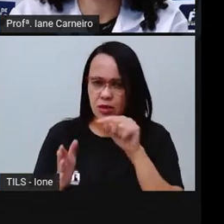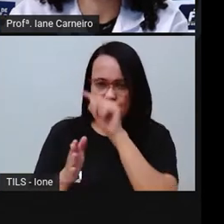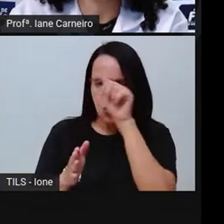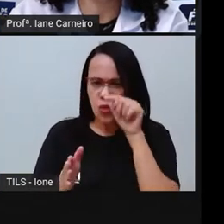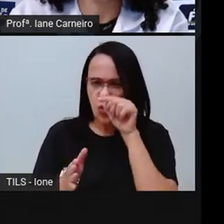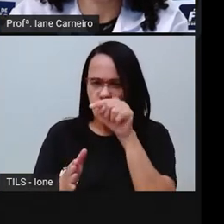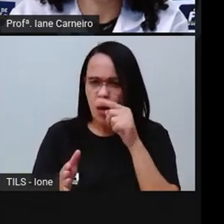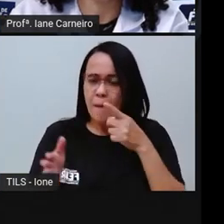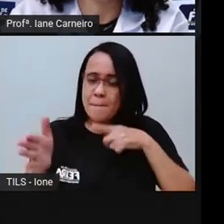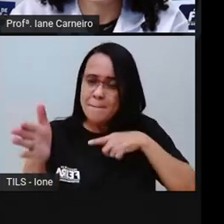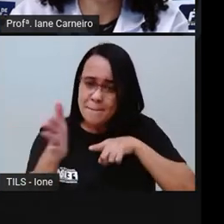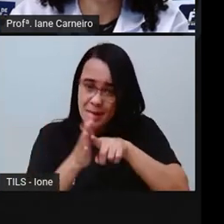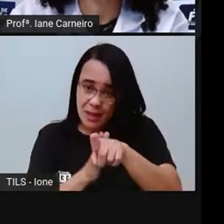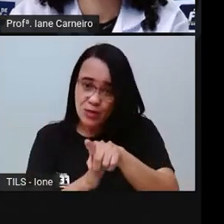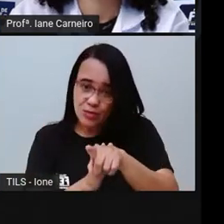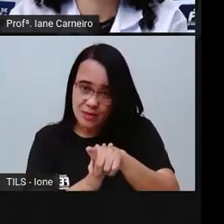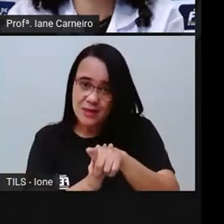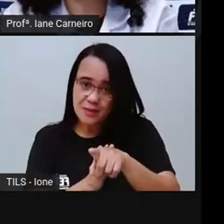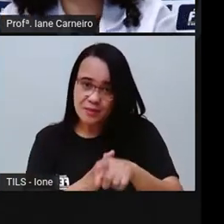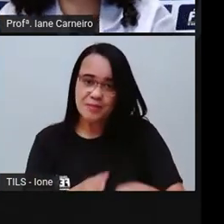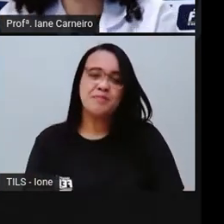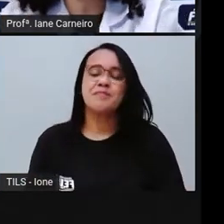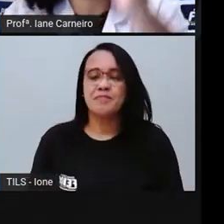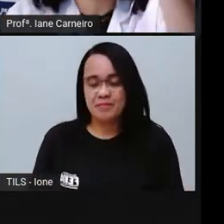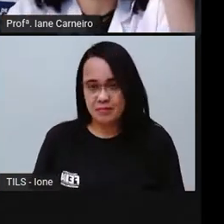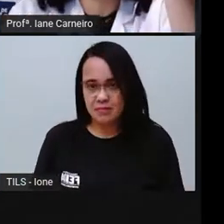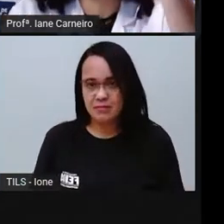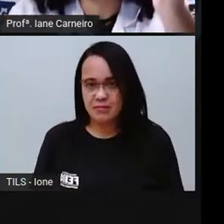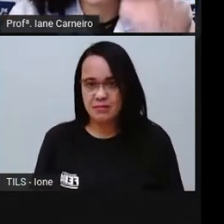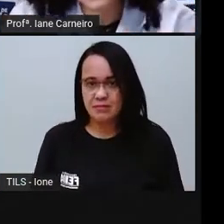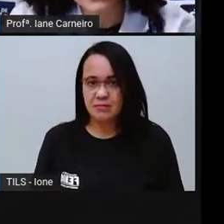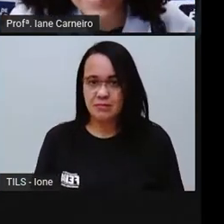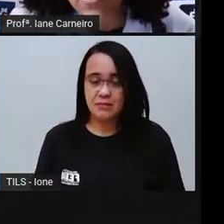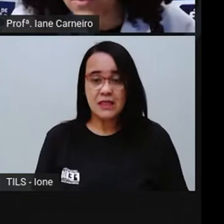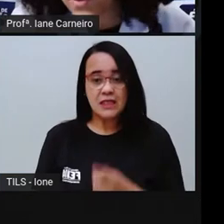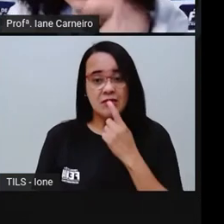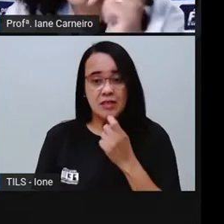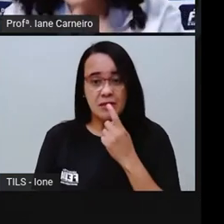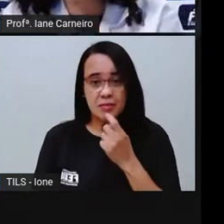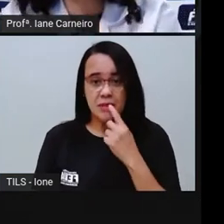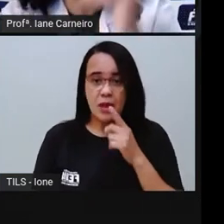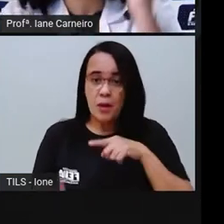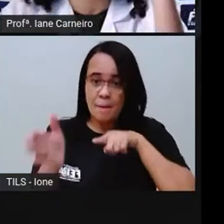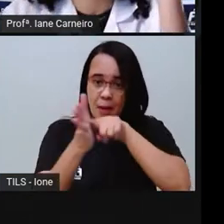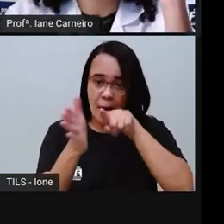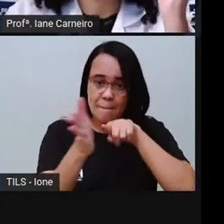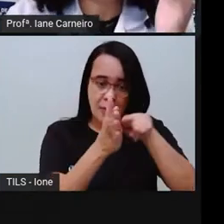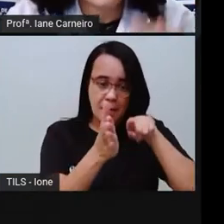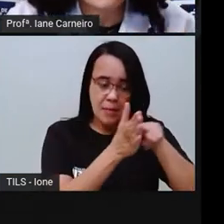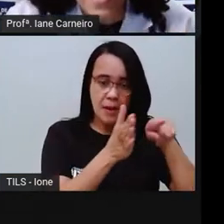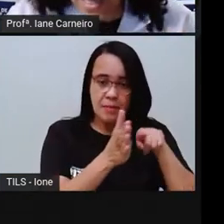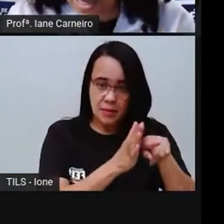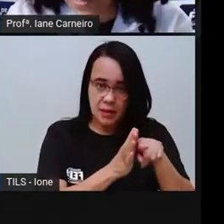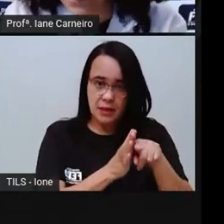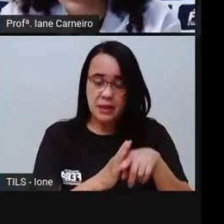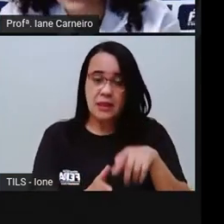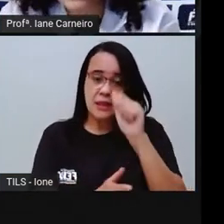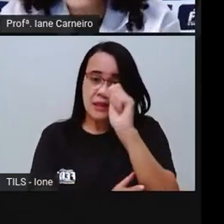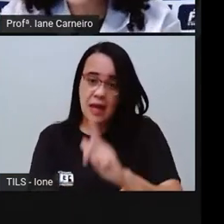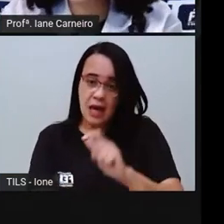e aqui também certo a de vermelho a troca colocou todas as perguntas e de azul todas as